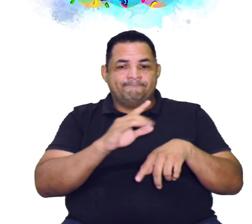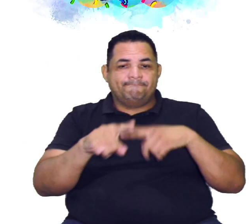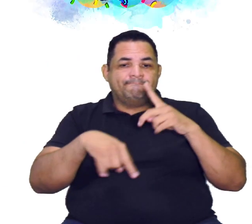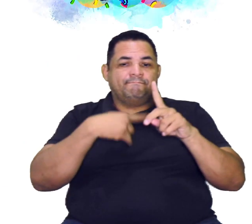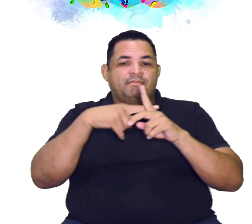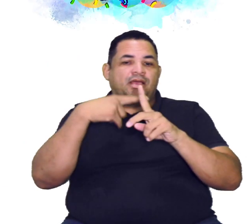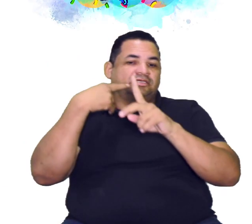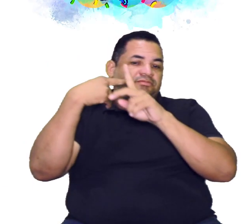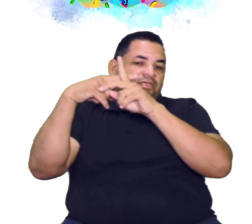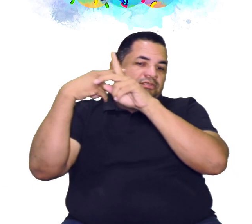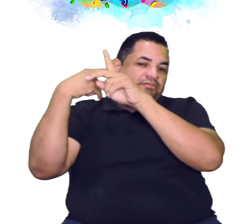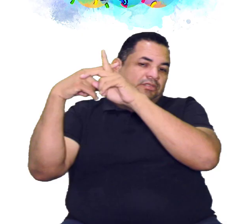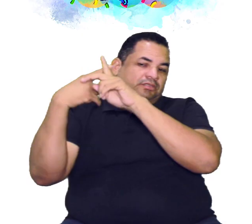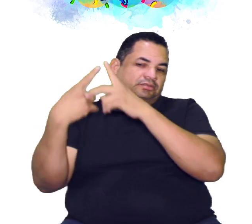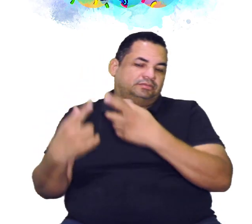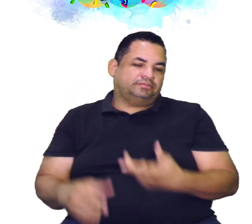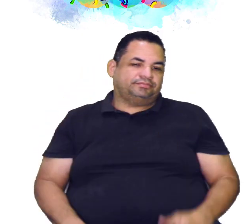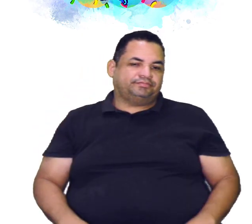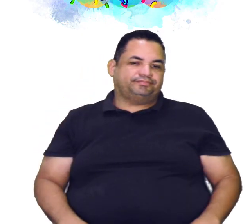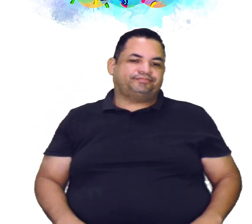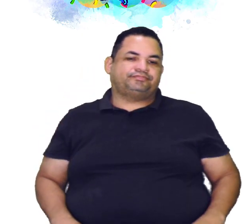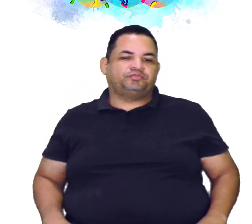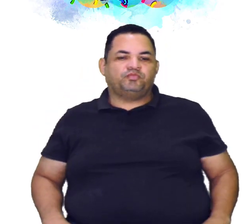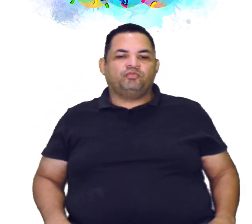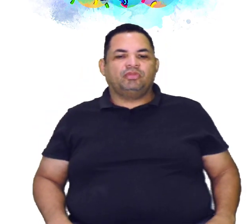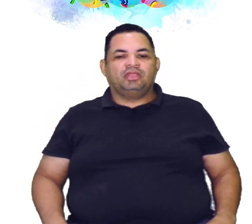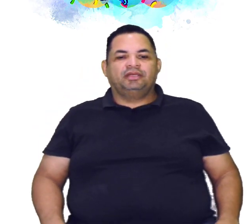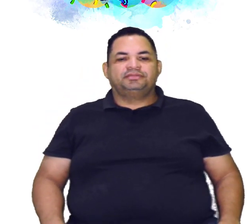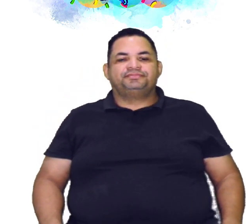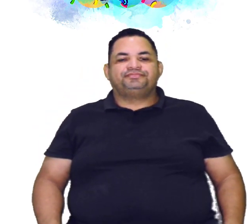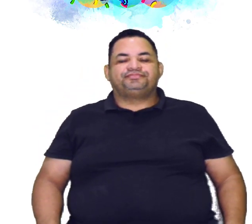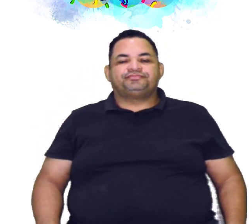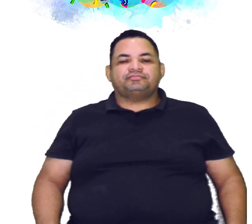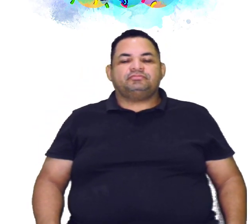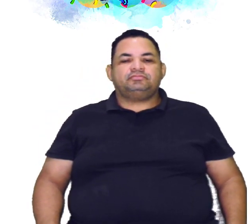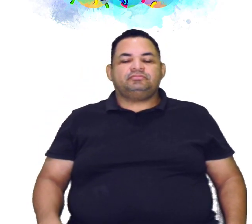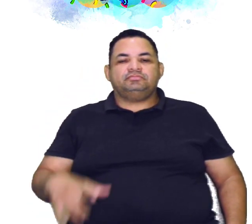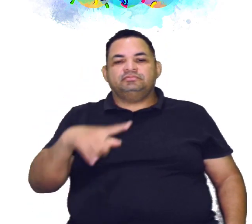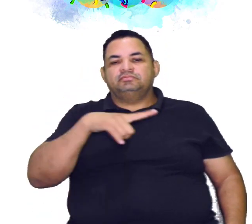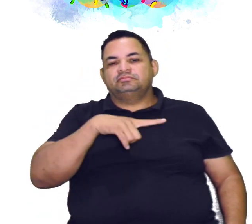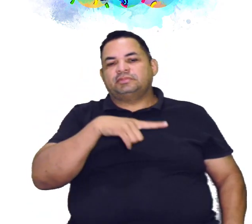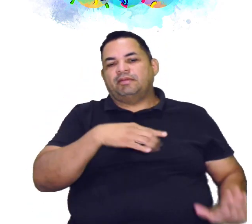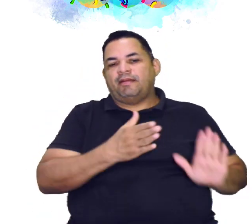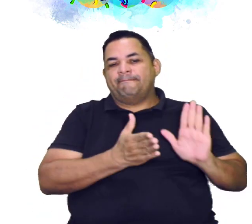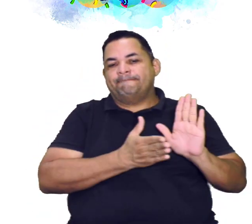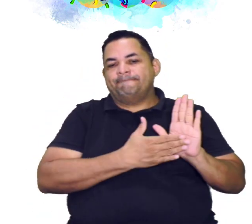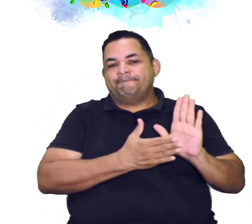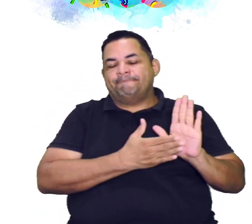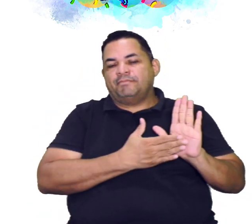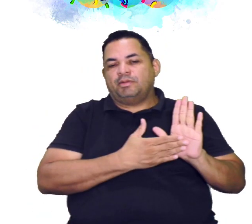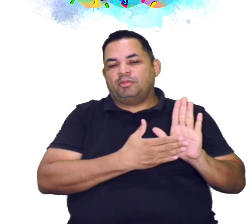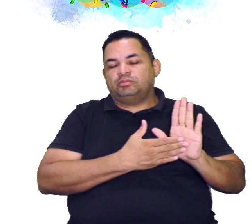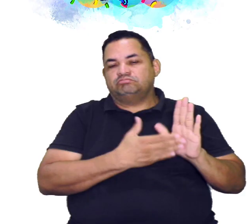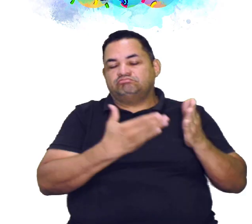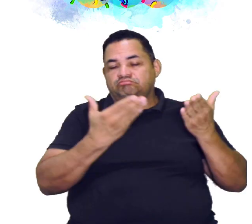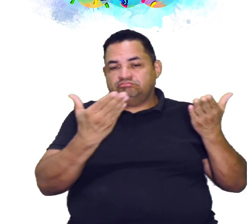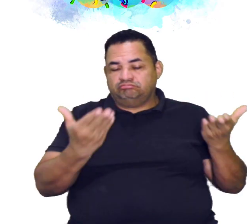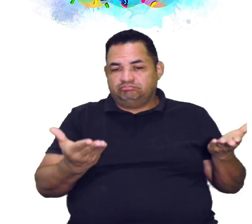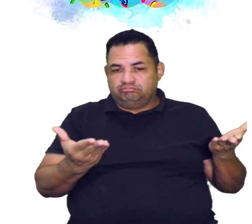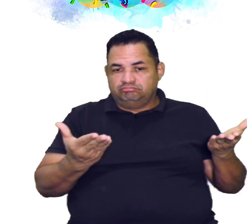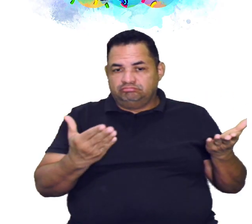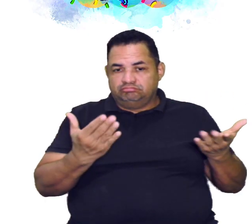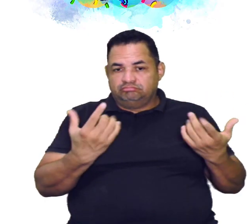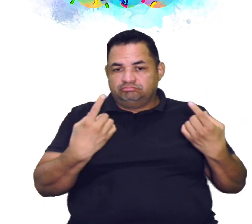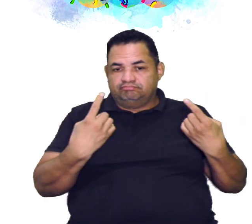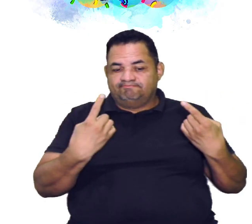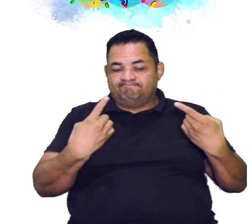mais e mais. E aí a Profires traz uma proposta para que você faça aí, para que você